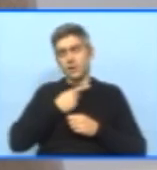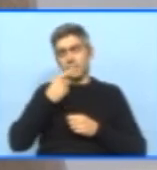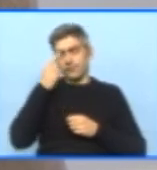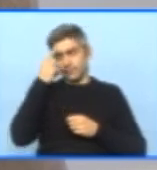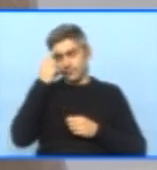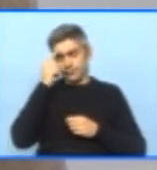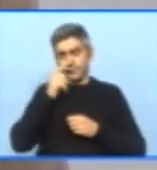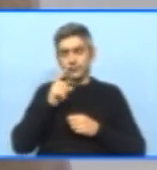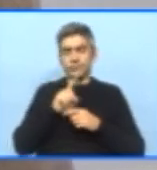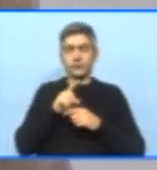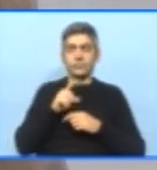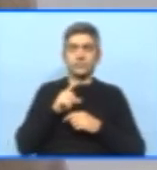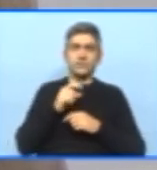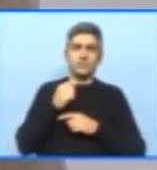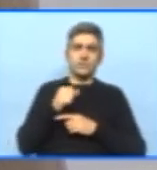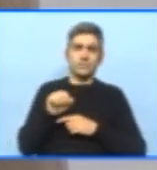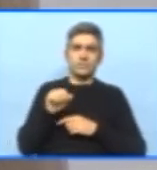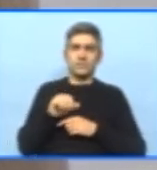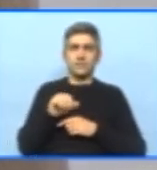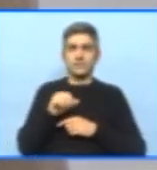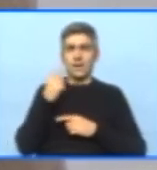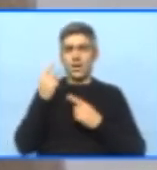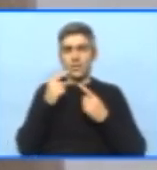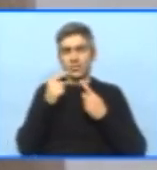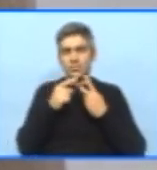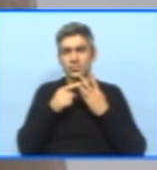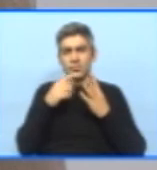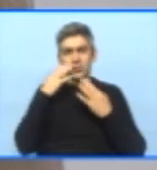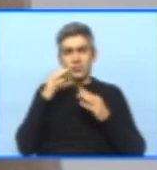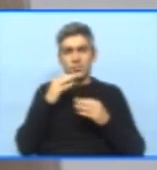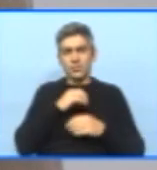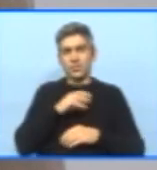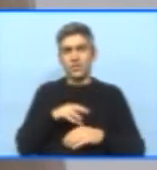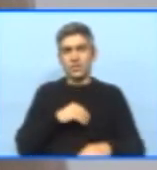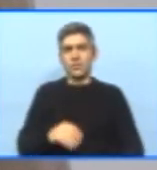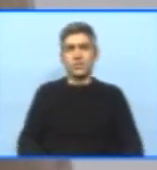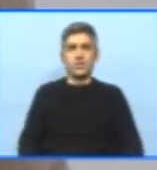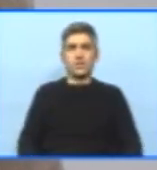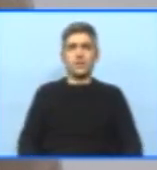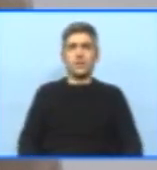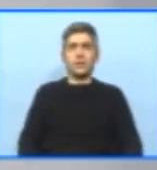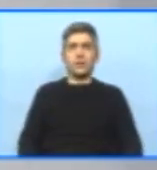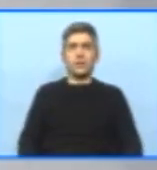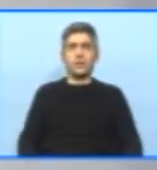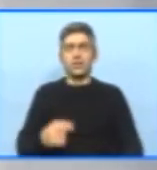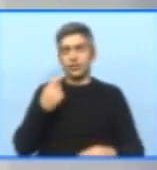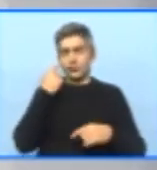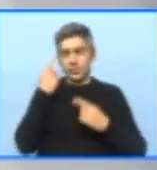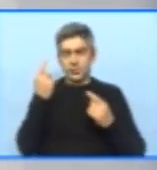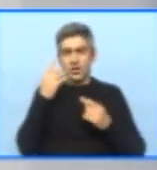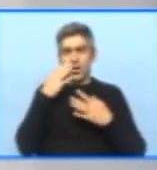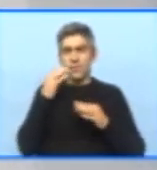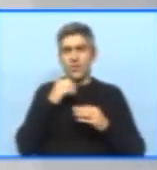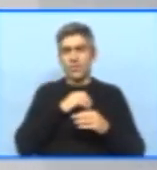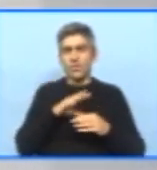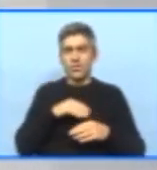também a determinados aspectos que são normais no mundo, a determinados espetáculos que são normais,